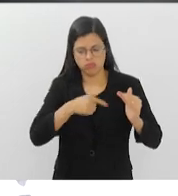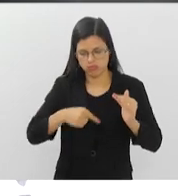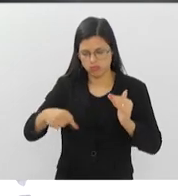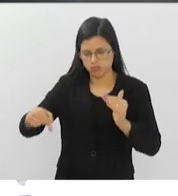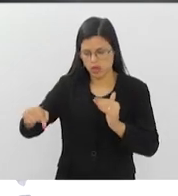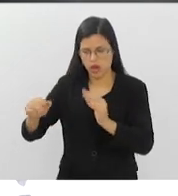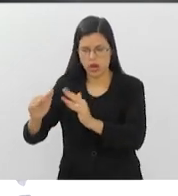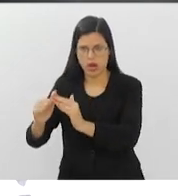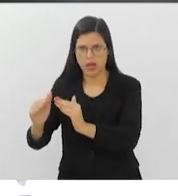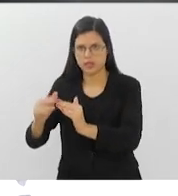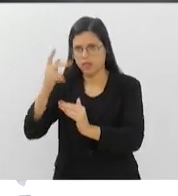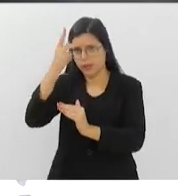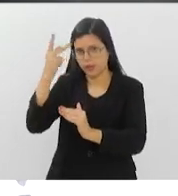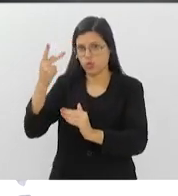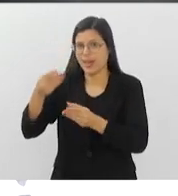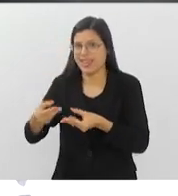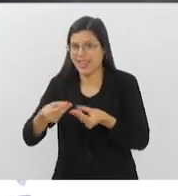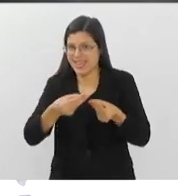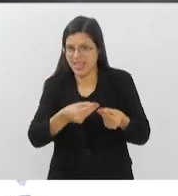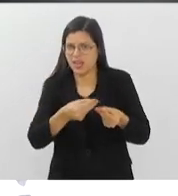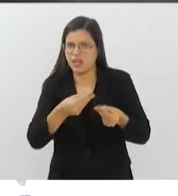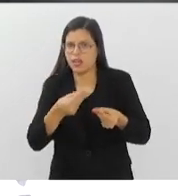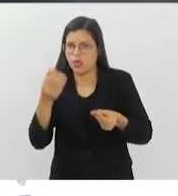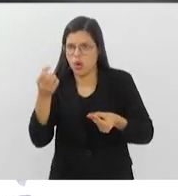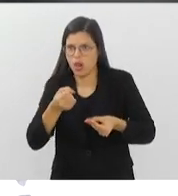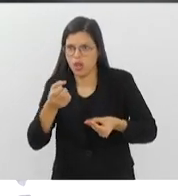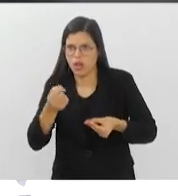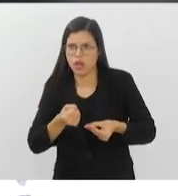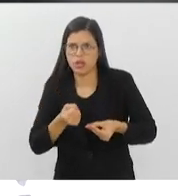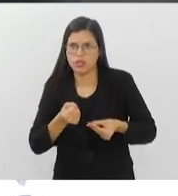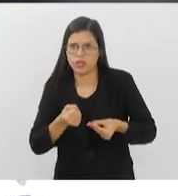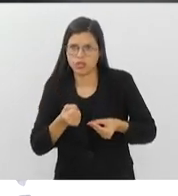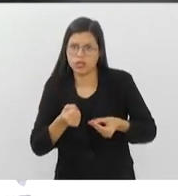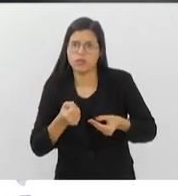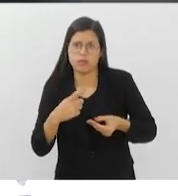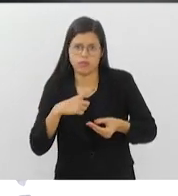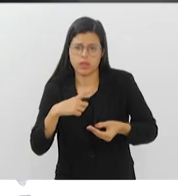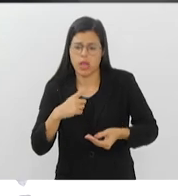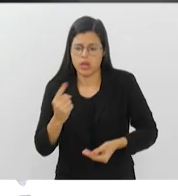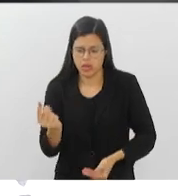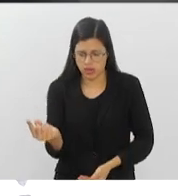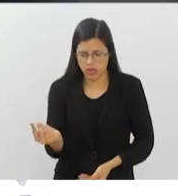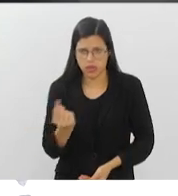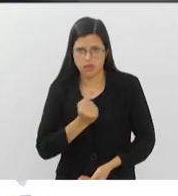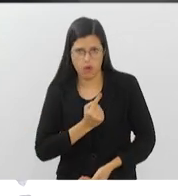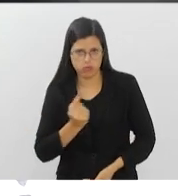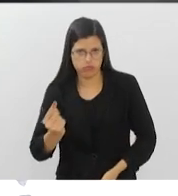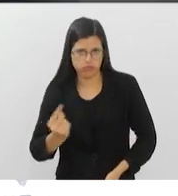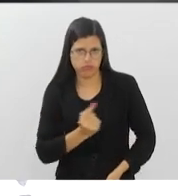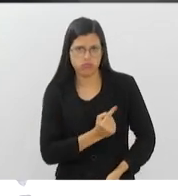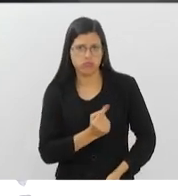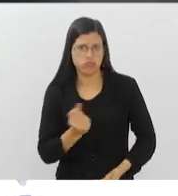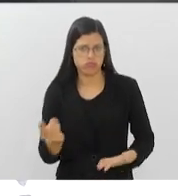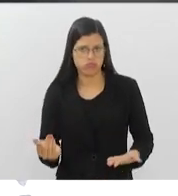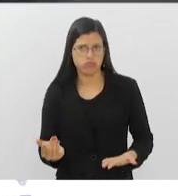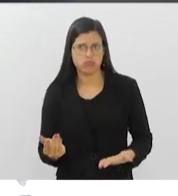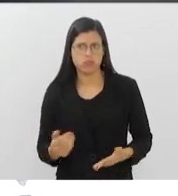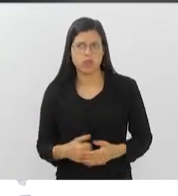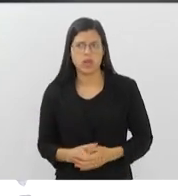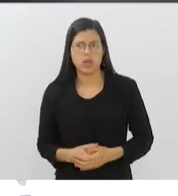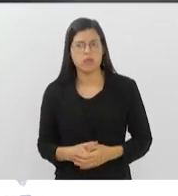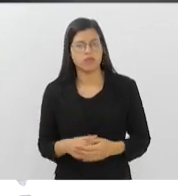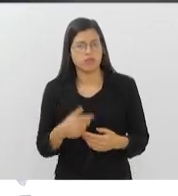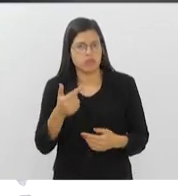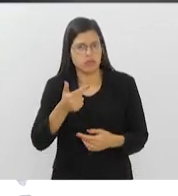Aí, nesta hipótese, Vossa Excelência tem razão. Tem ida... Tem que ir em algum lugar. E tem volta. No hospital, a sei, segunda, banco de leite. A segunda